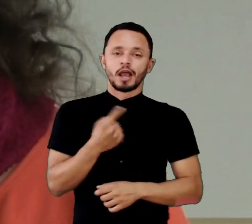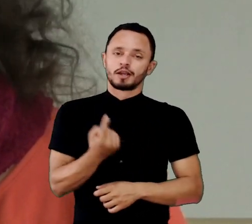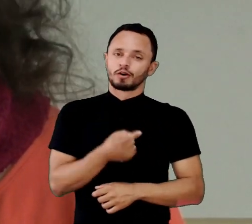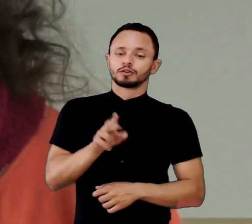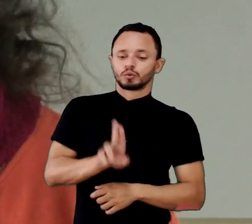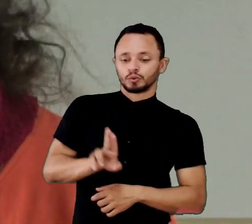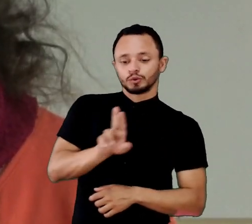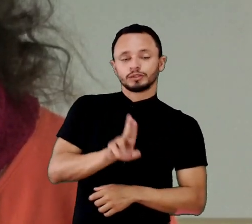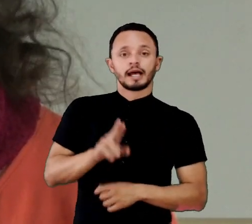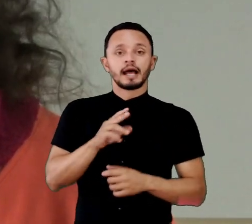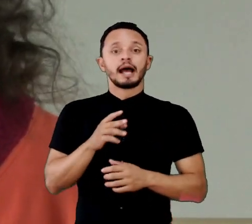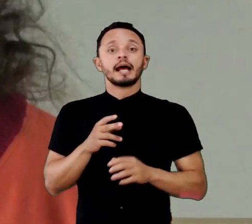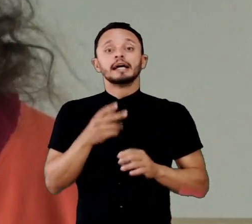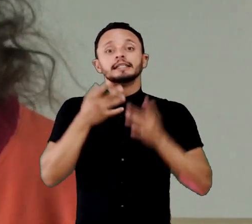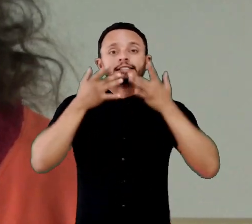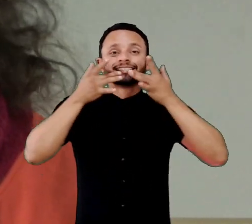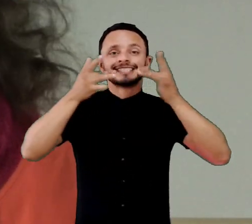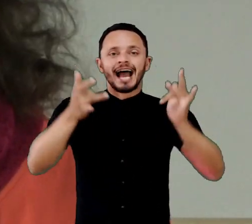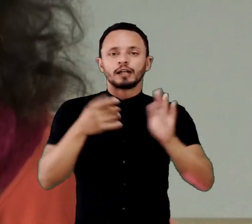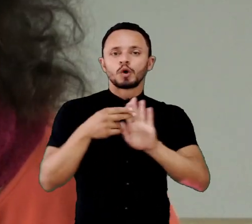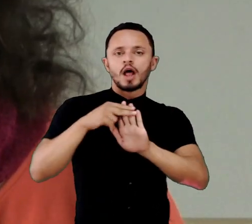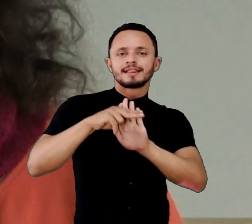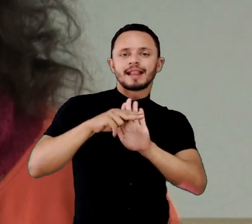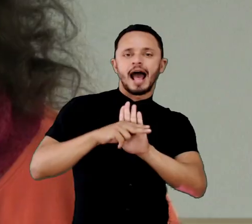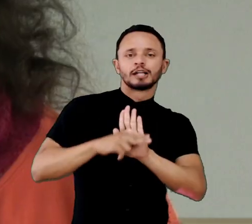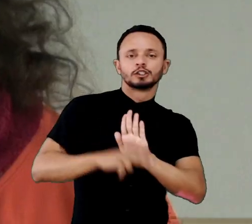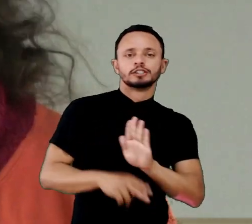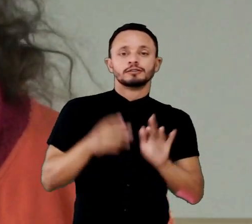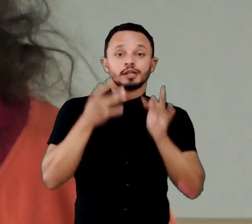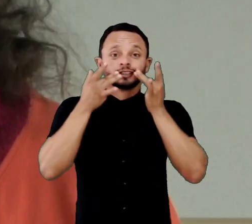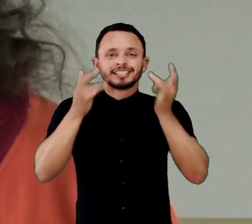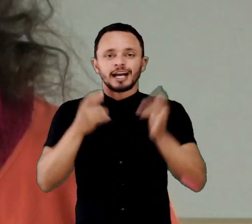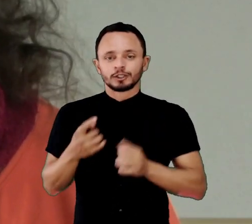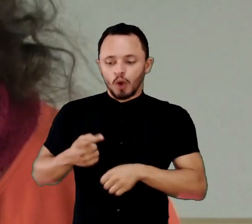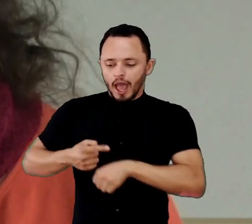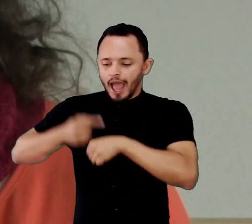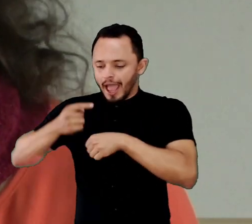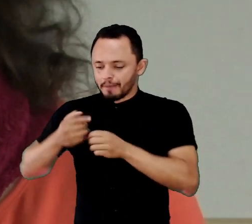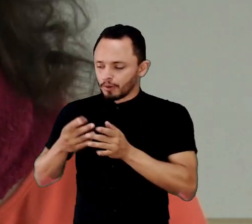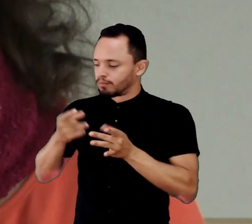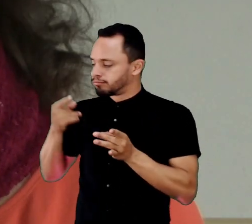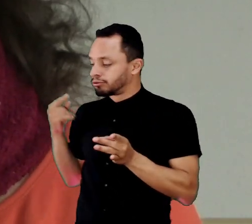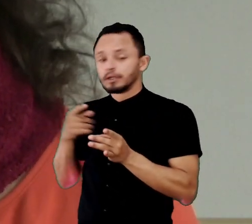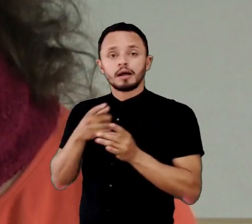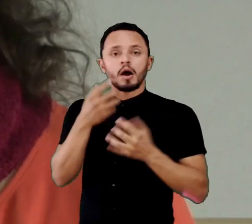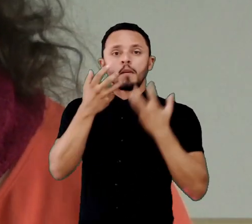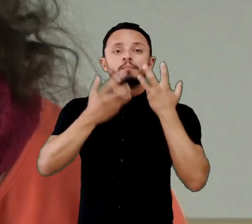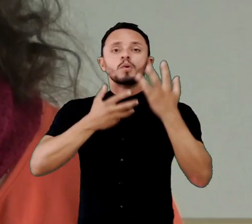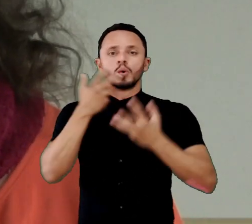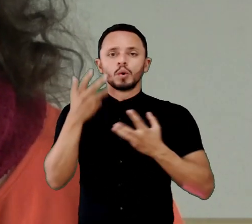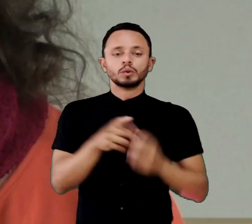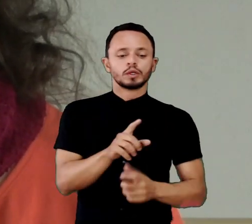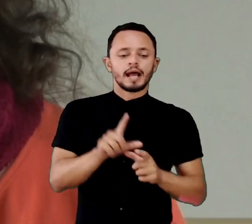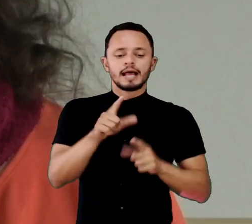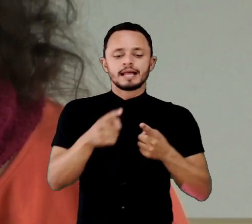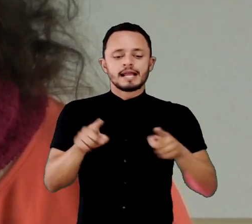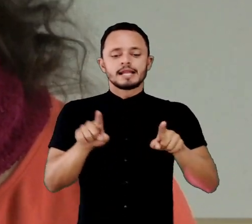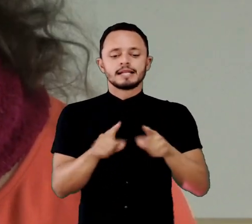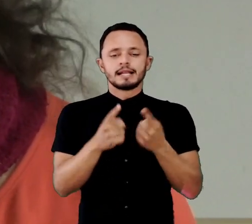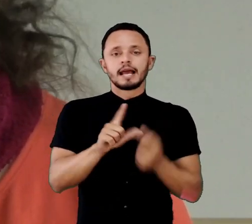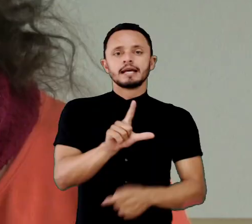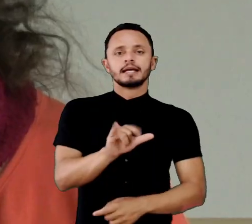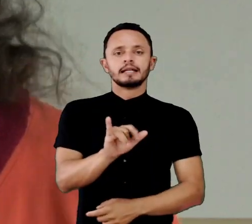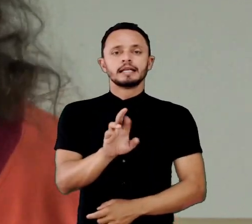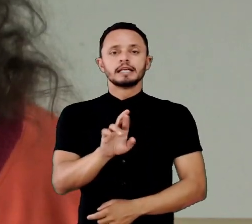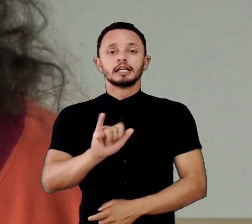usar o teatro narrativo, o teatro épico, o teatro lírico, a música em cena, o palco, todo